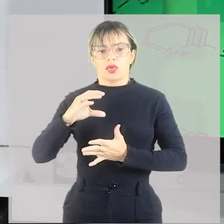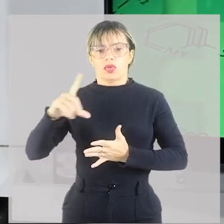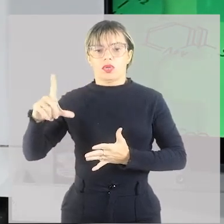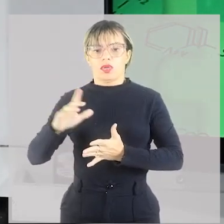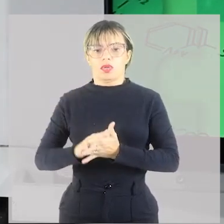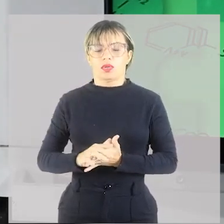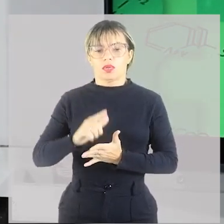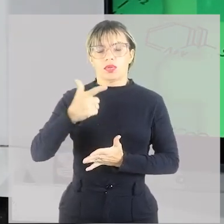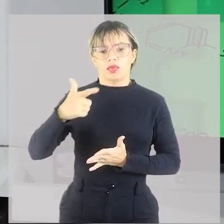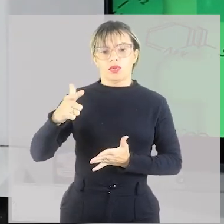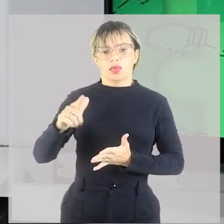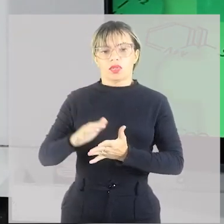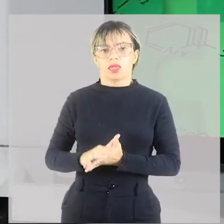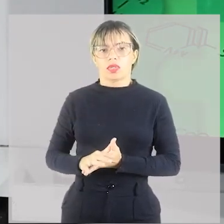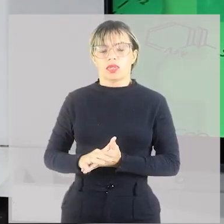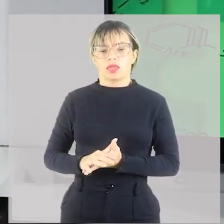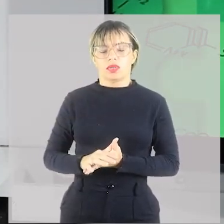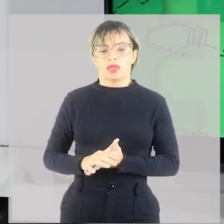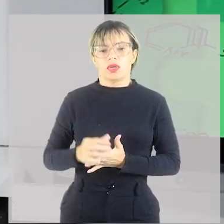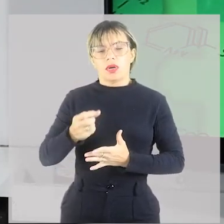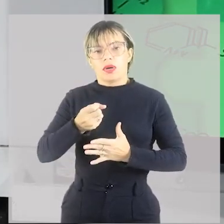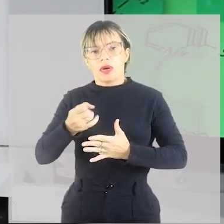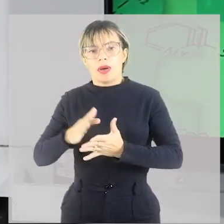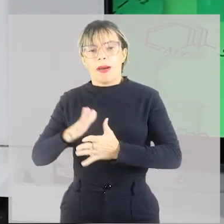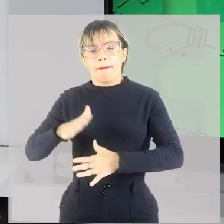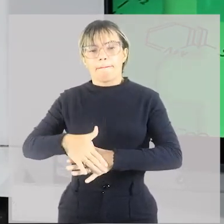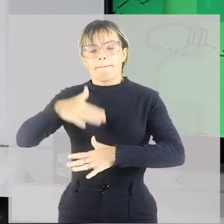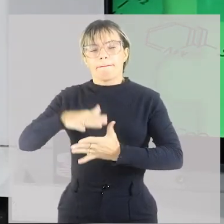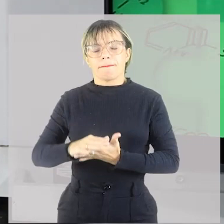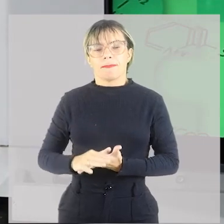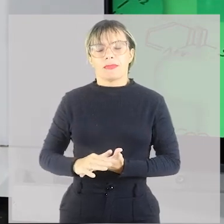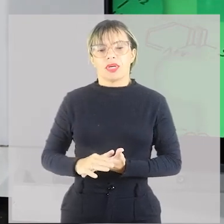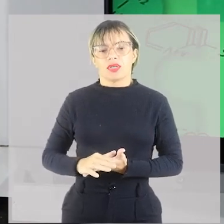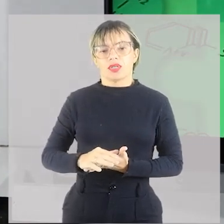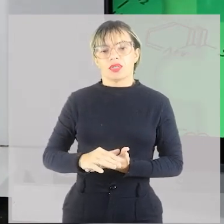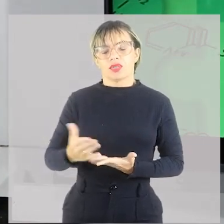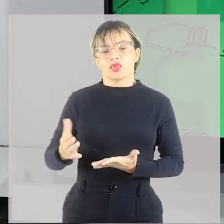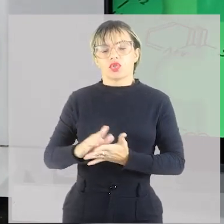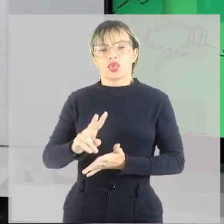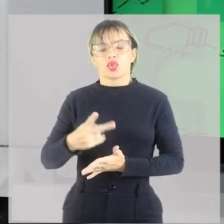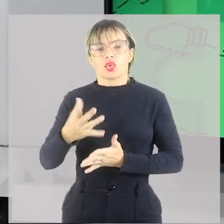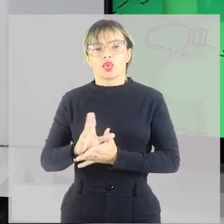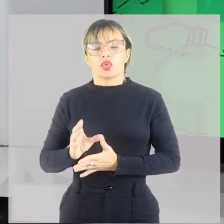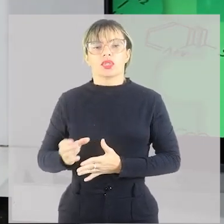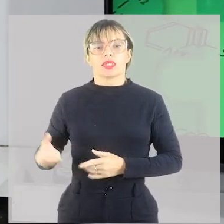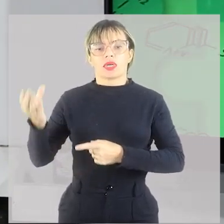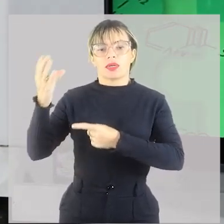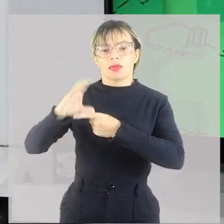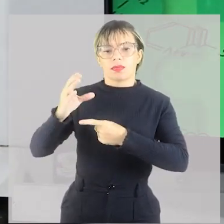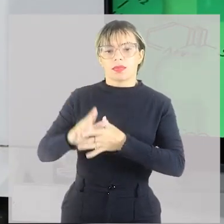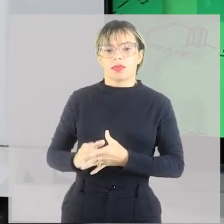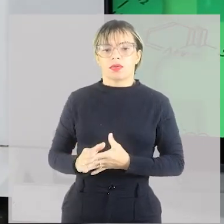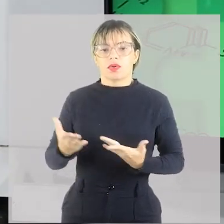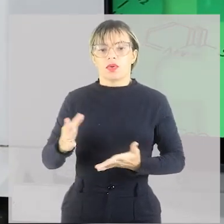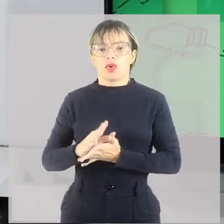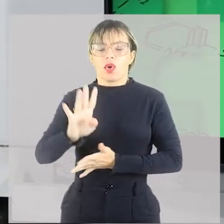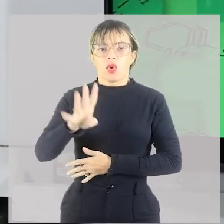Não tem radical, então, dicloro, 4 carbonos, but.